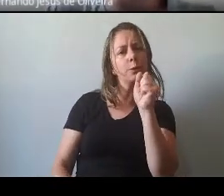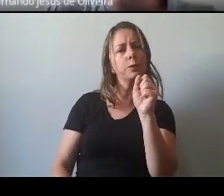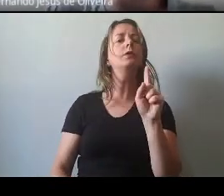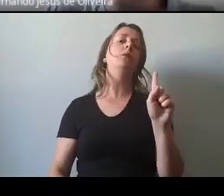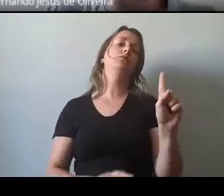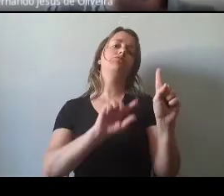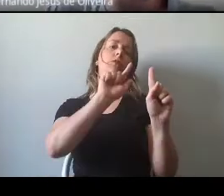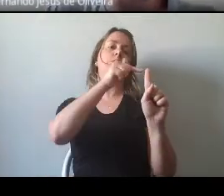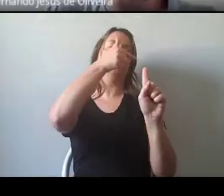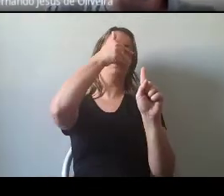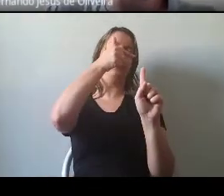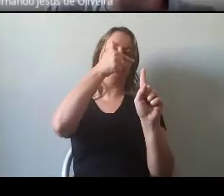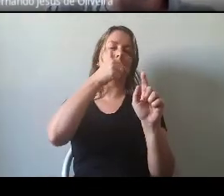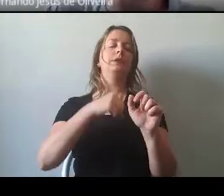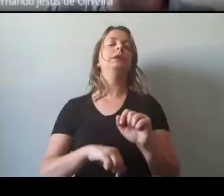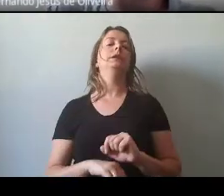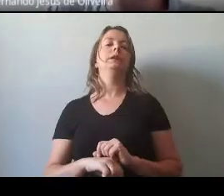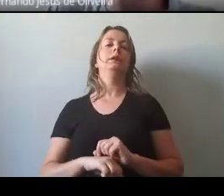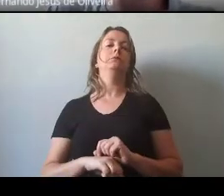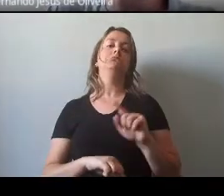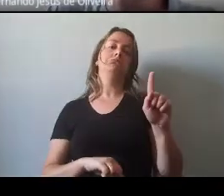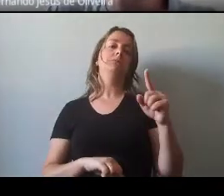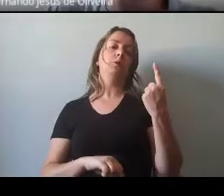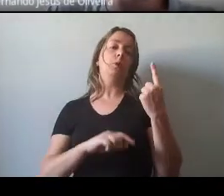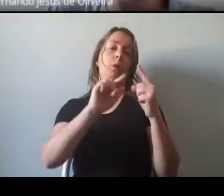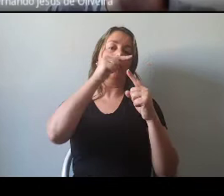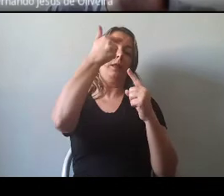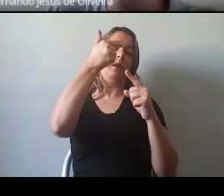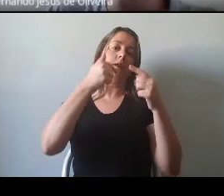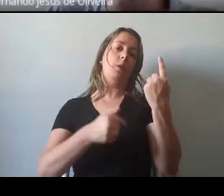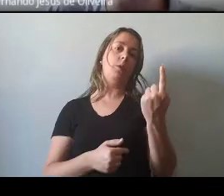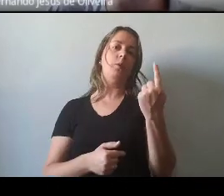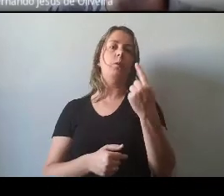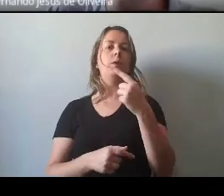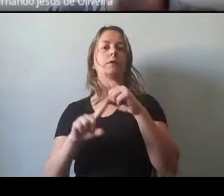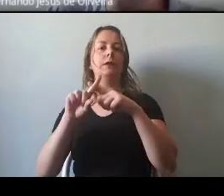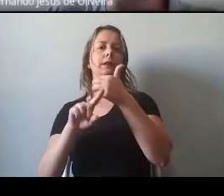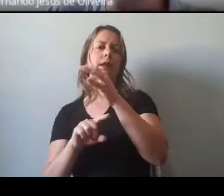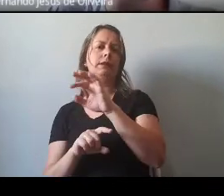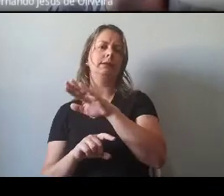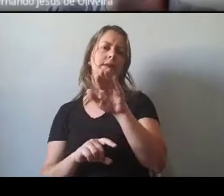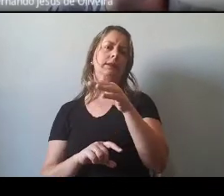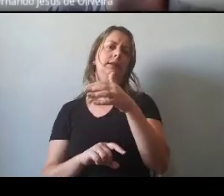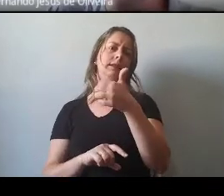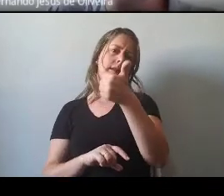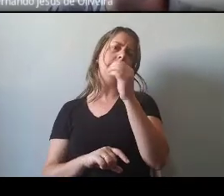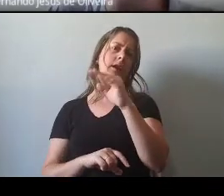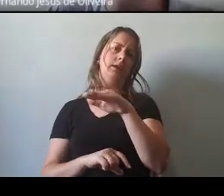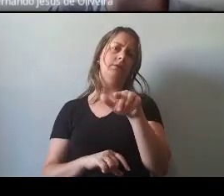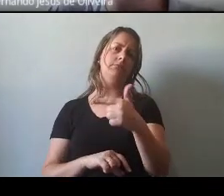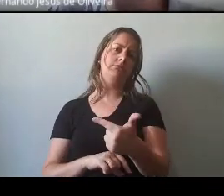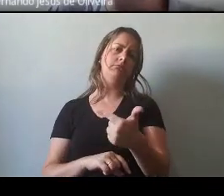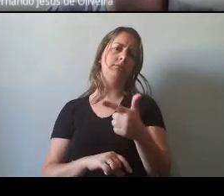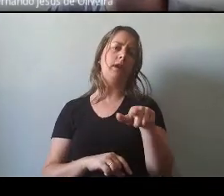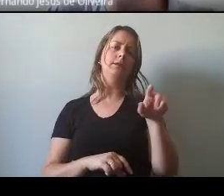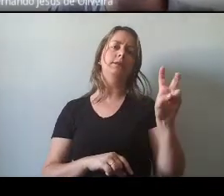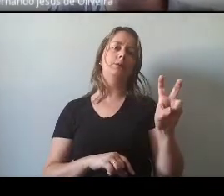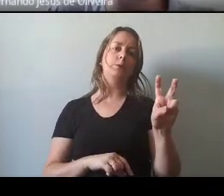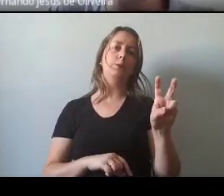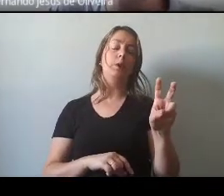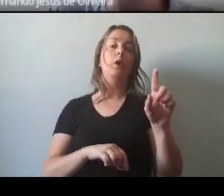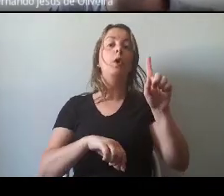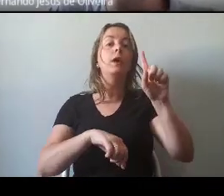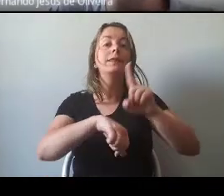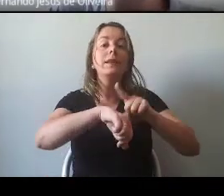primeiro segundo, então, 1 elevado ao quadrado. 1 elevado ao quadrado é 1, vezes 10 dá 10, dividido por 2 dá 5.